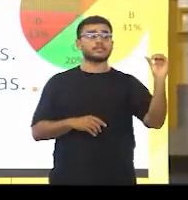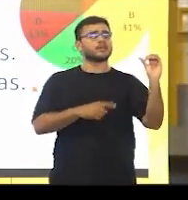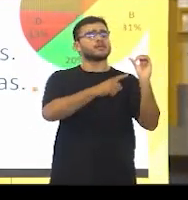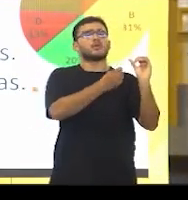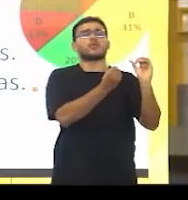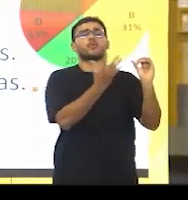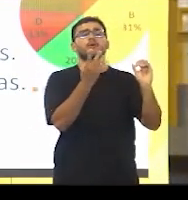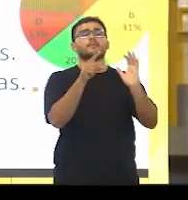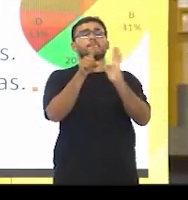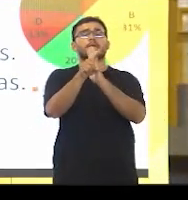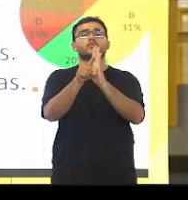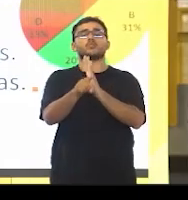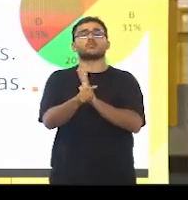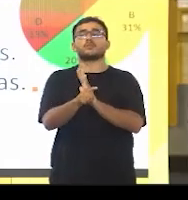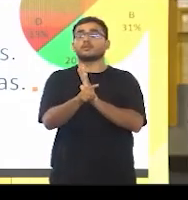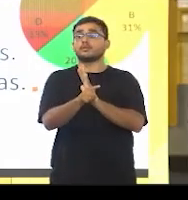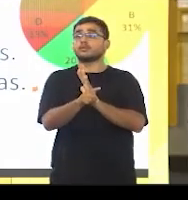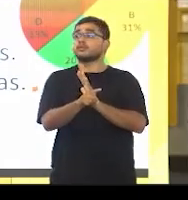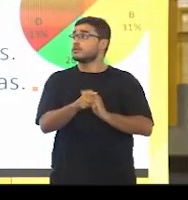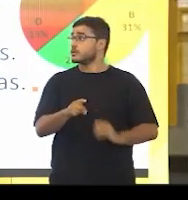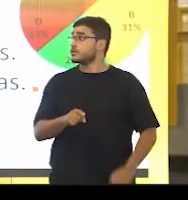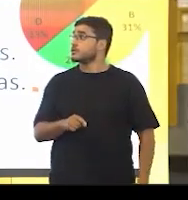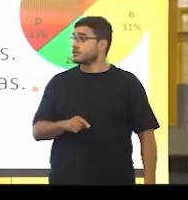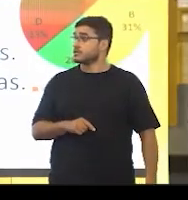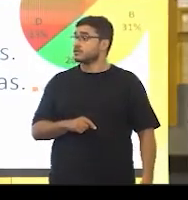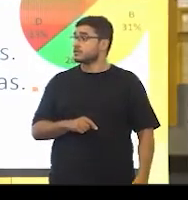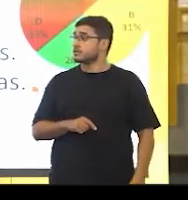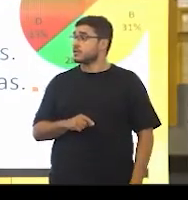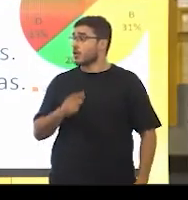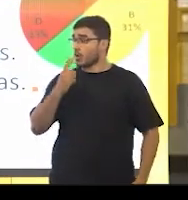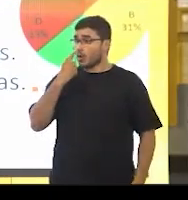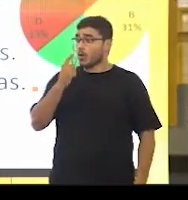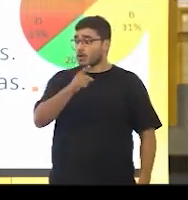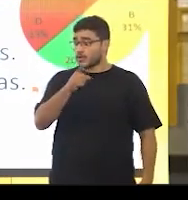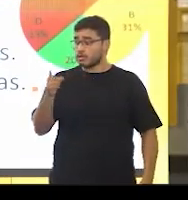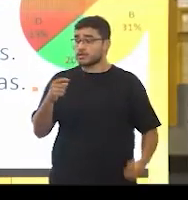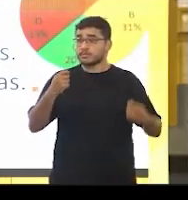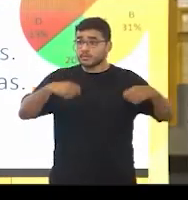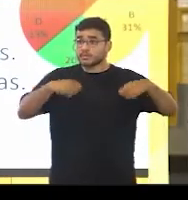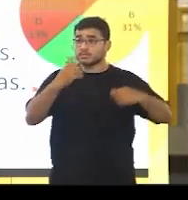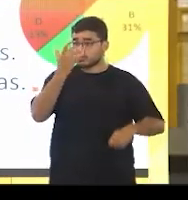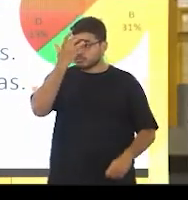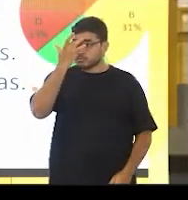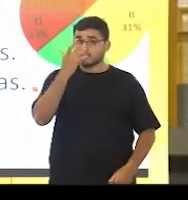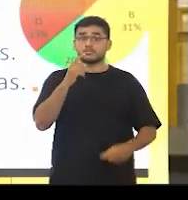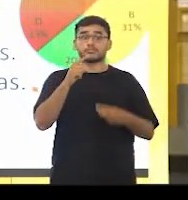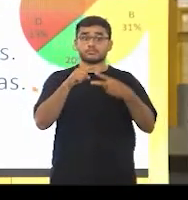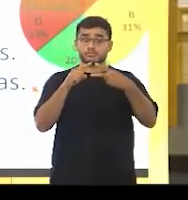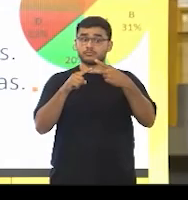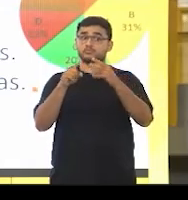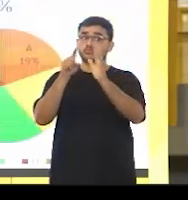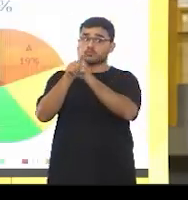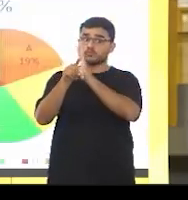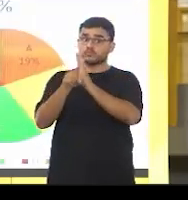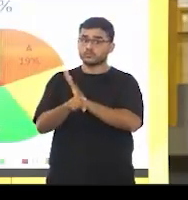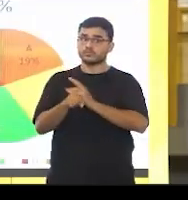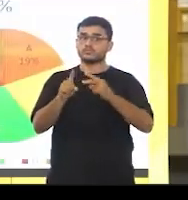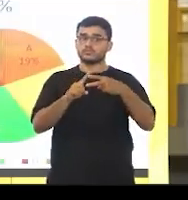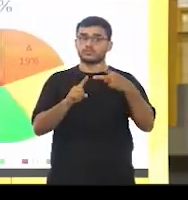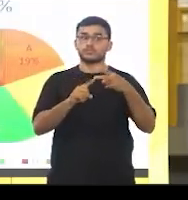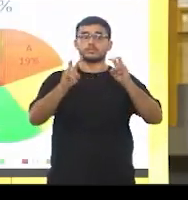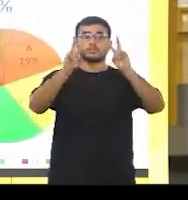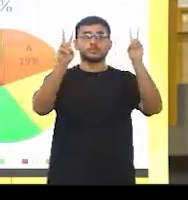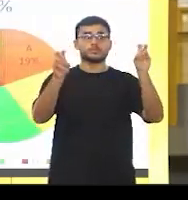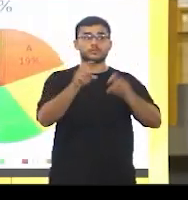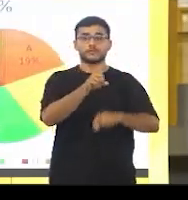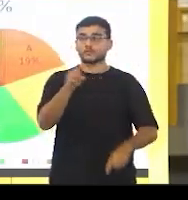escutei. Quantas? Ah, o homem mandou anotar, viu? Anota. Só quem já acertou o tema da redação é que pode